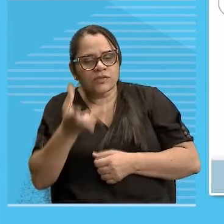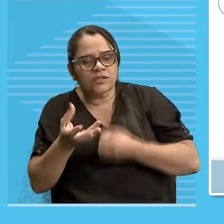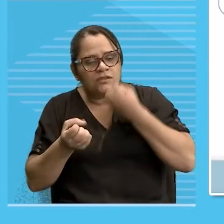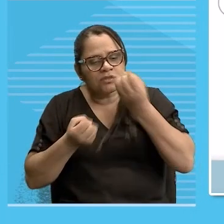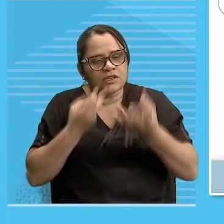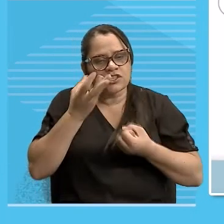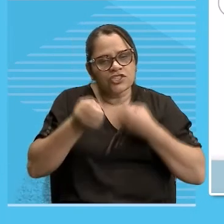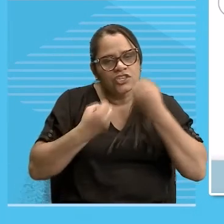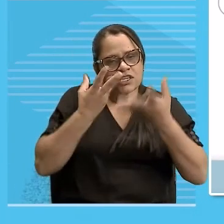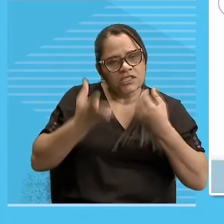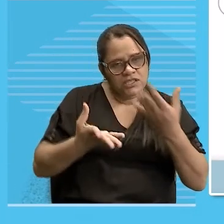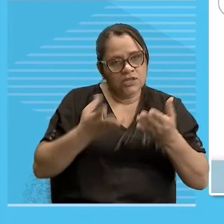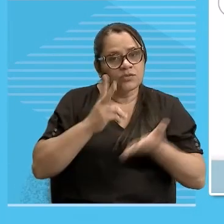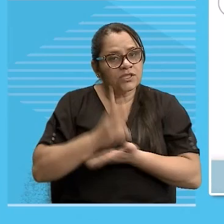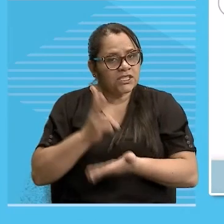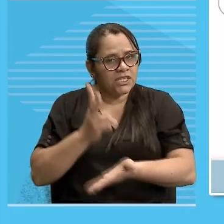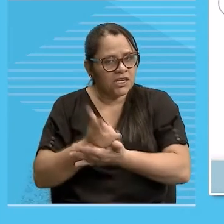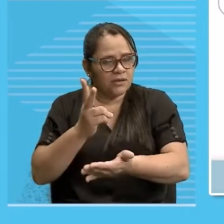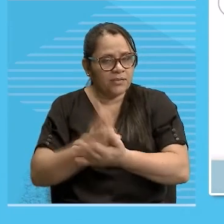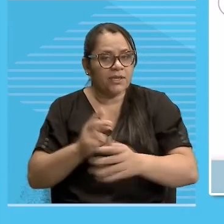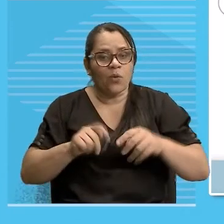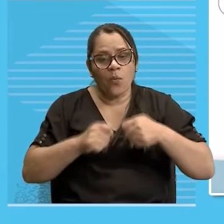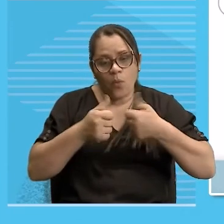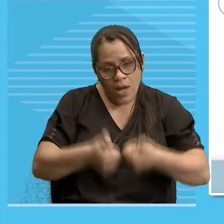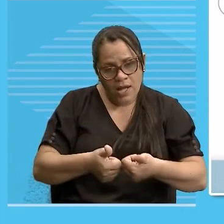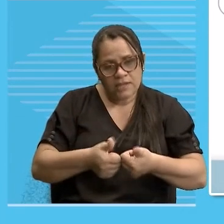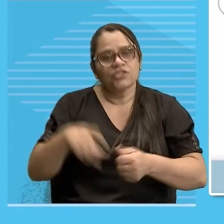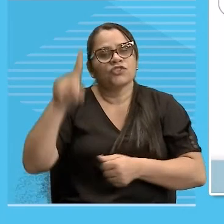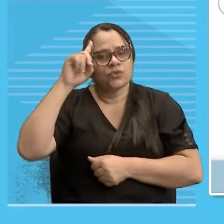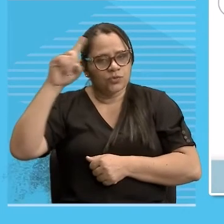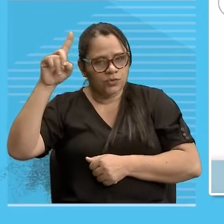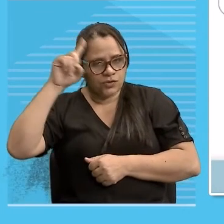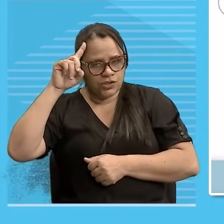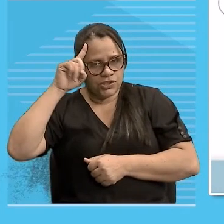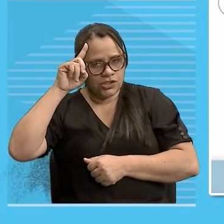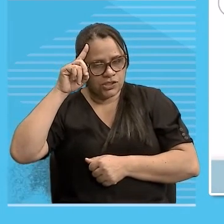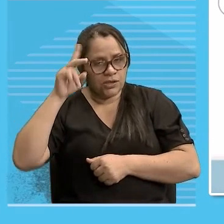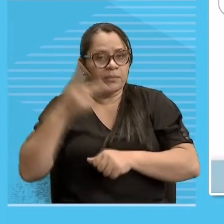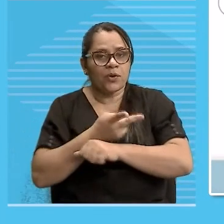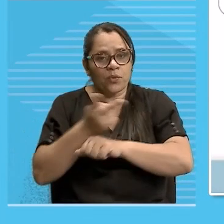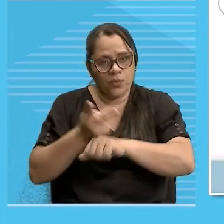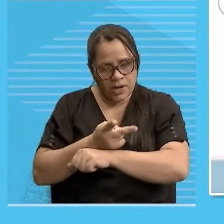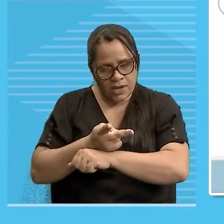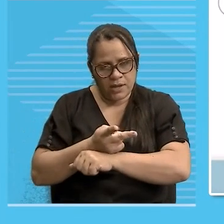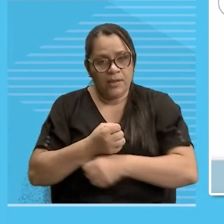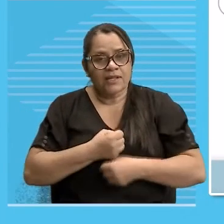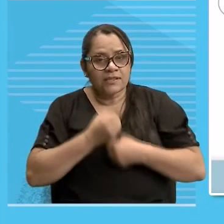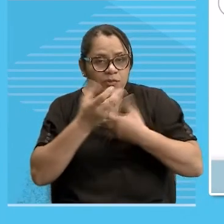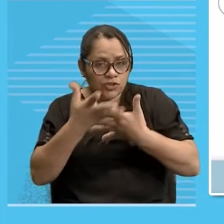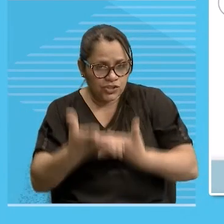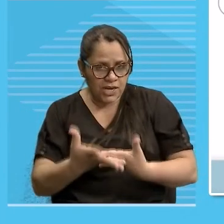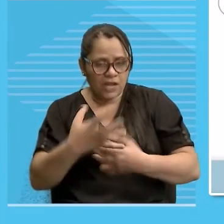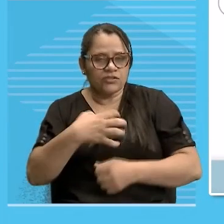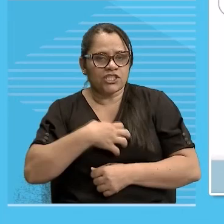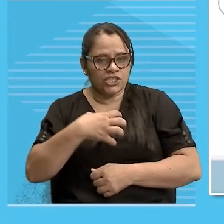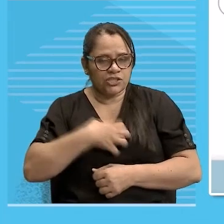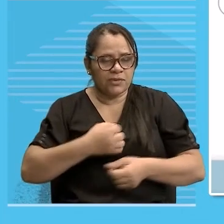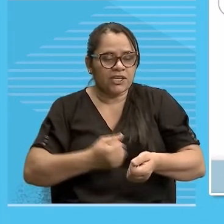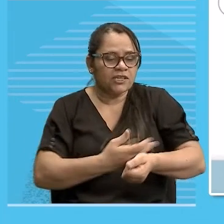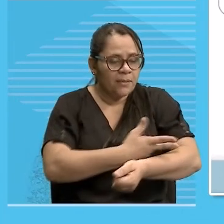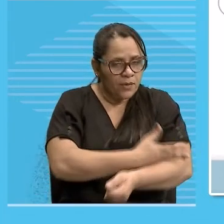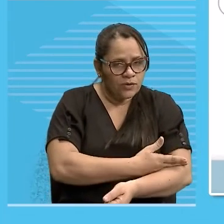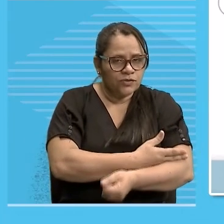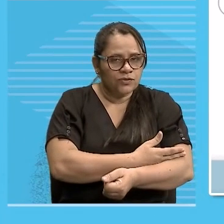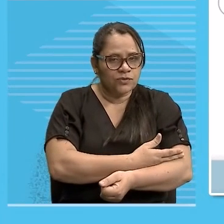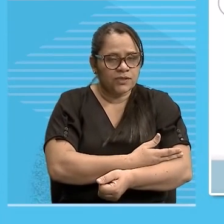o tempo todo, quase que o tempo todo, a gente busca expressar os nossos sentimentos, a maneira como a gente se sente diante das situações, das pessoas,